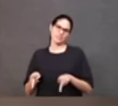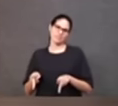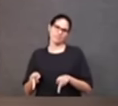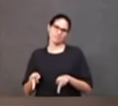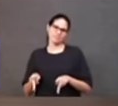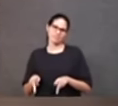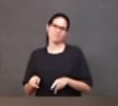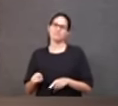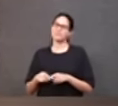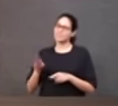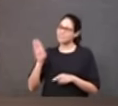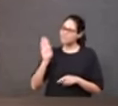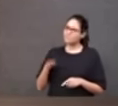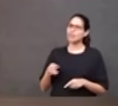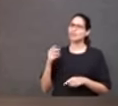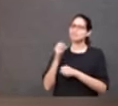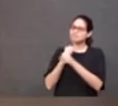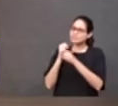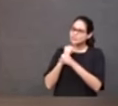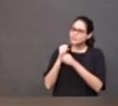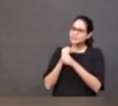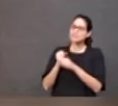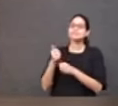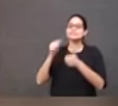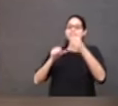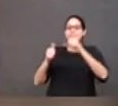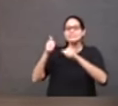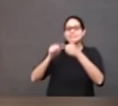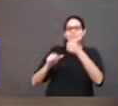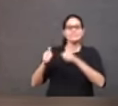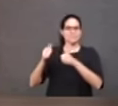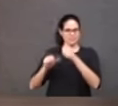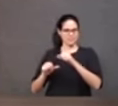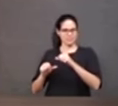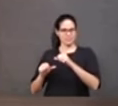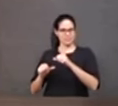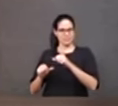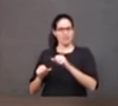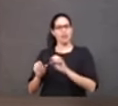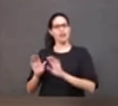recomendado pela Procuradoria da Universidade que